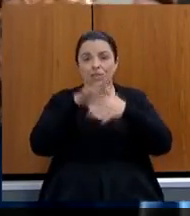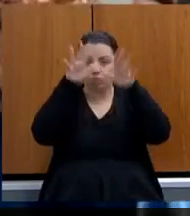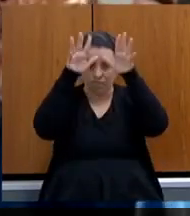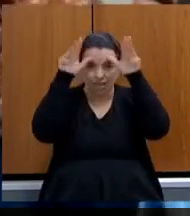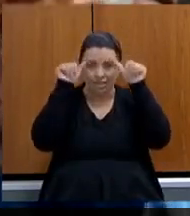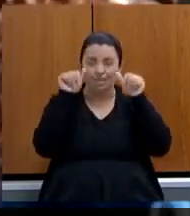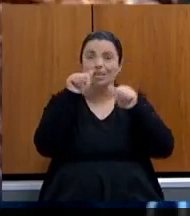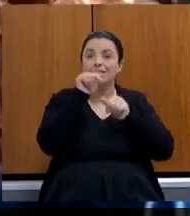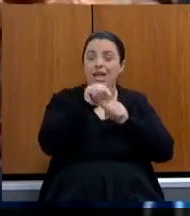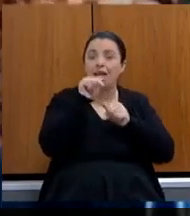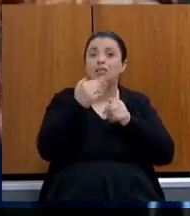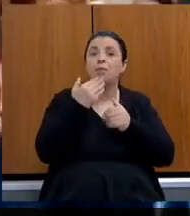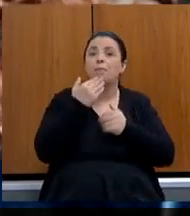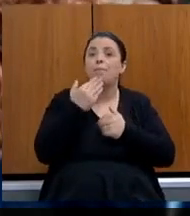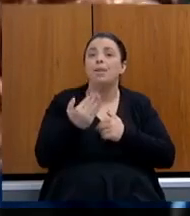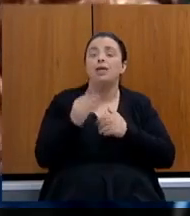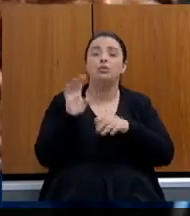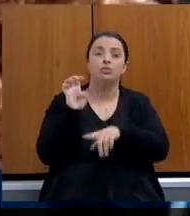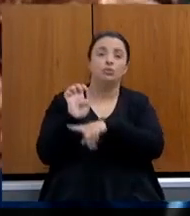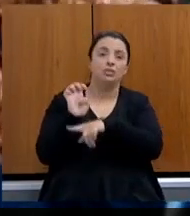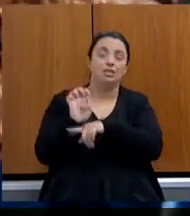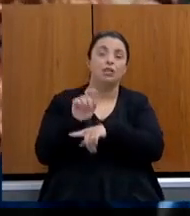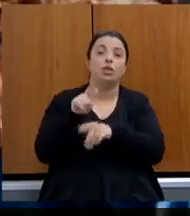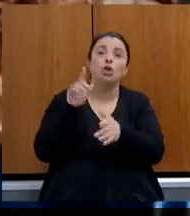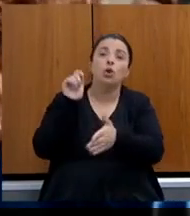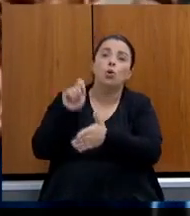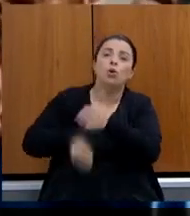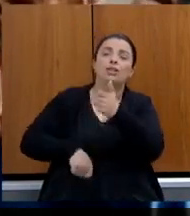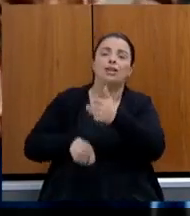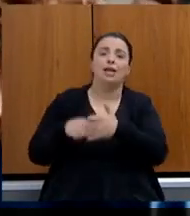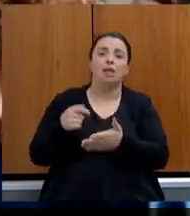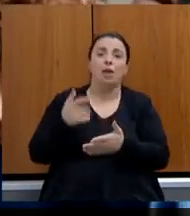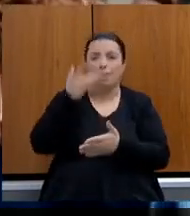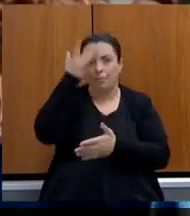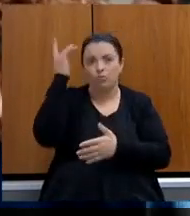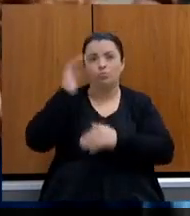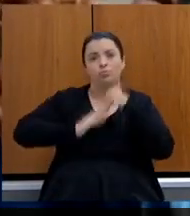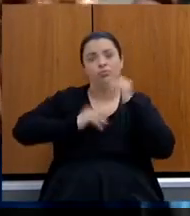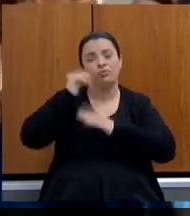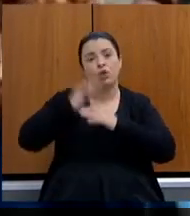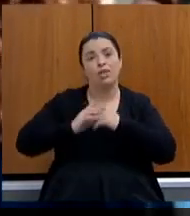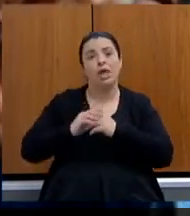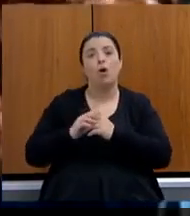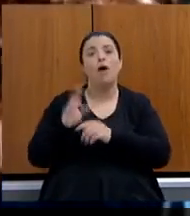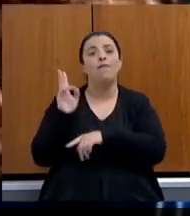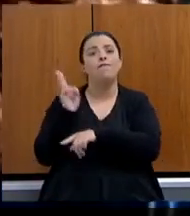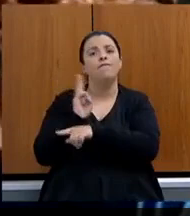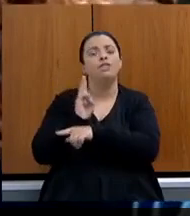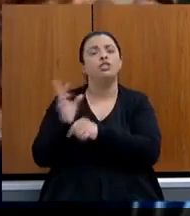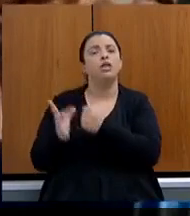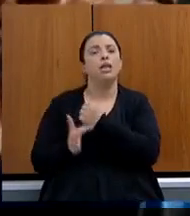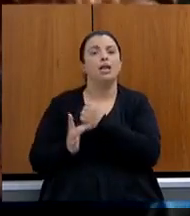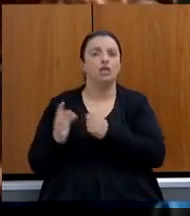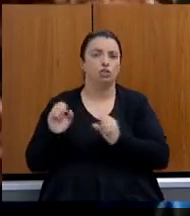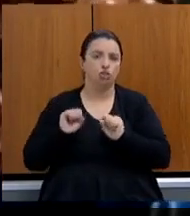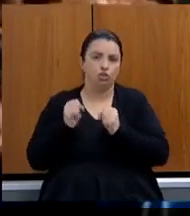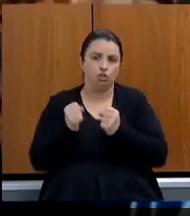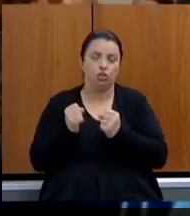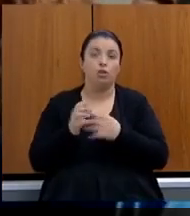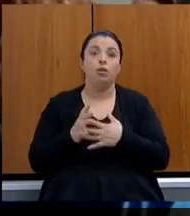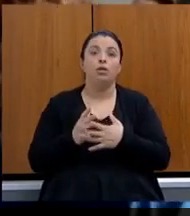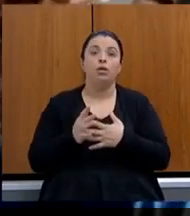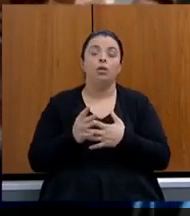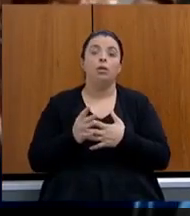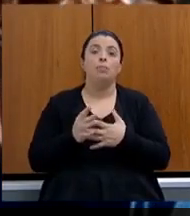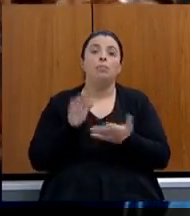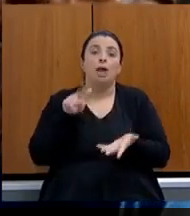solicitando ao estado uma contratação de vigilância para que após a apuração da Polícia Federal a perícia da Polícia